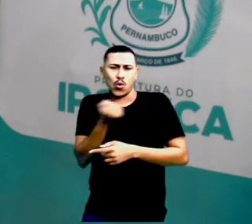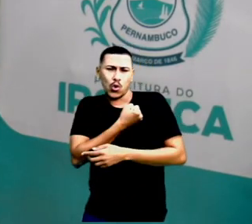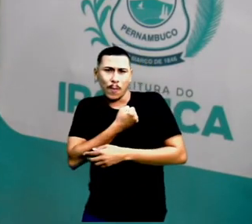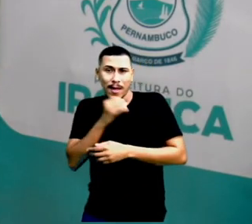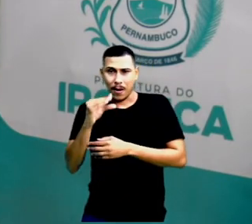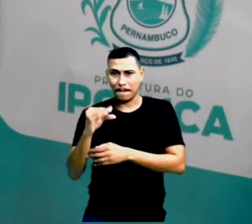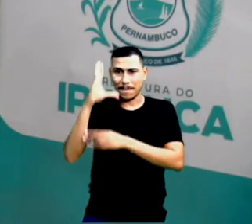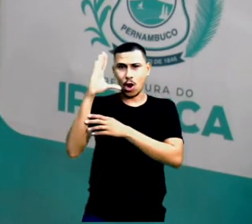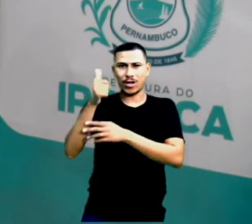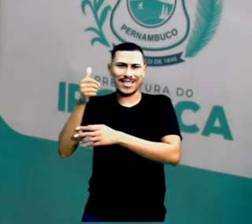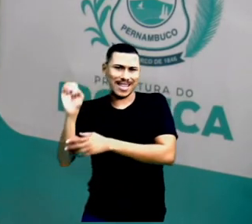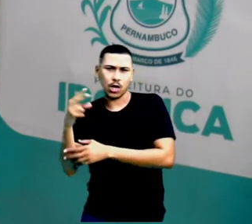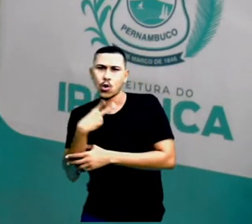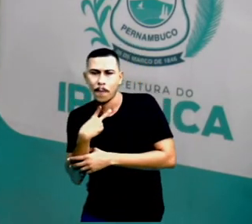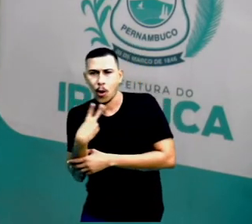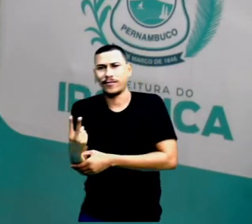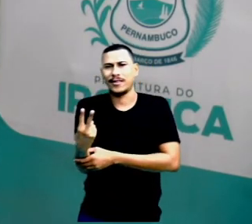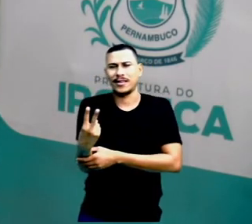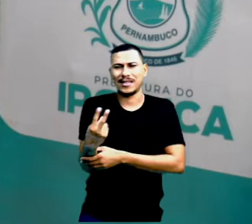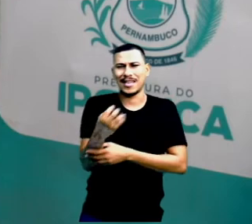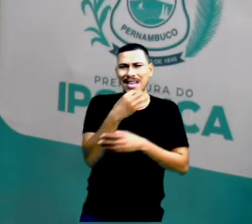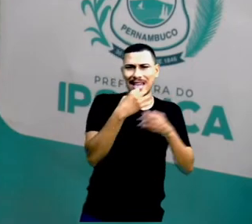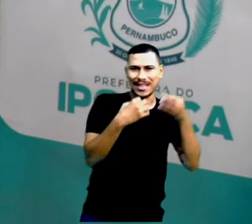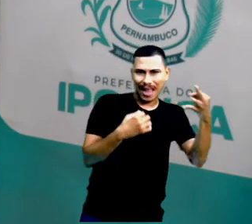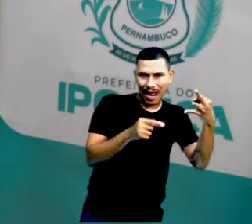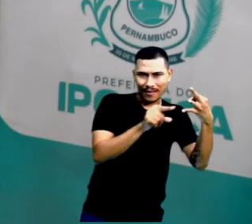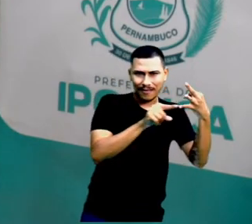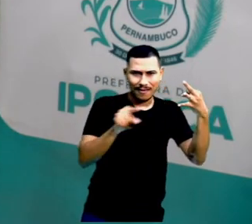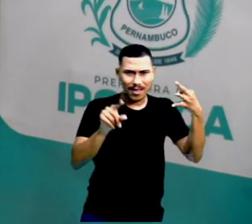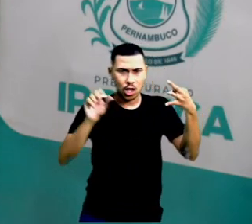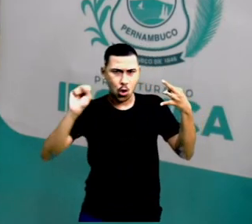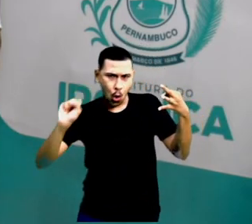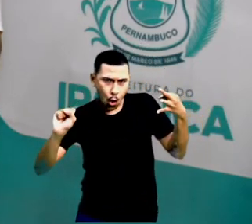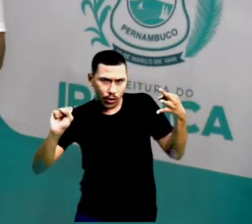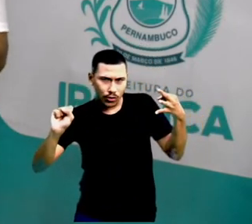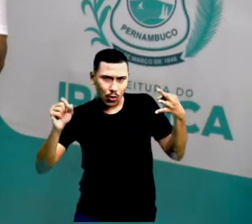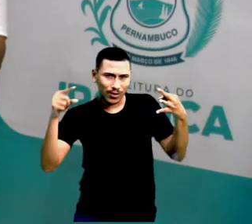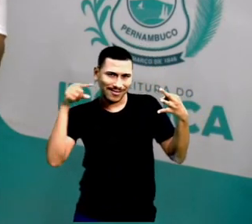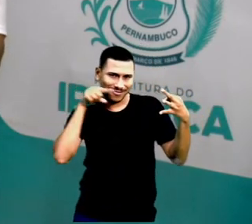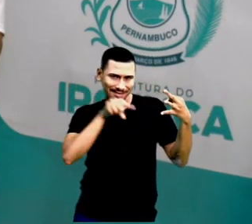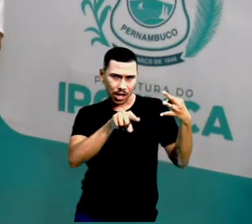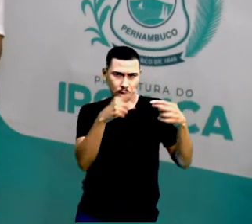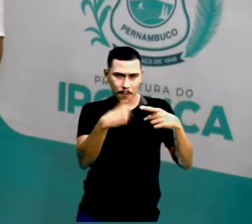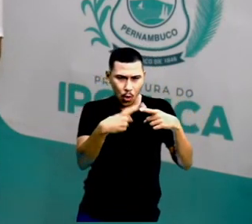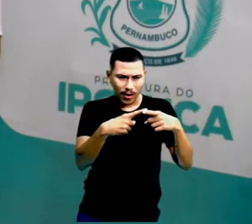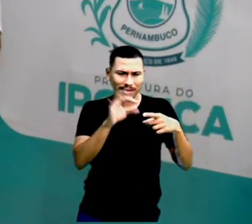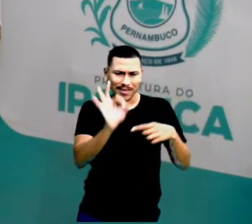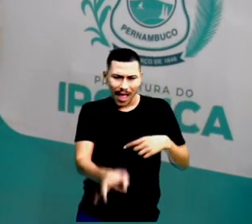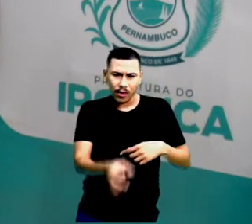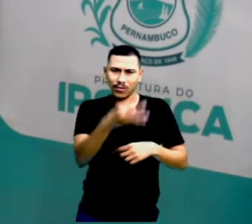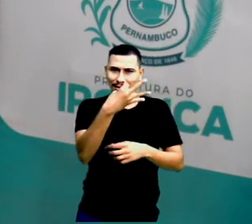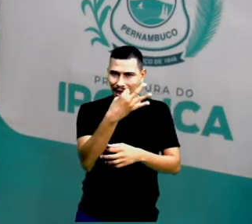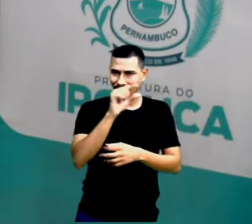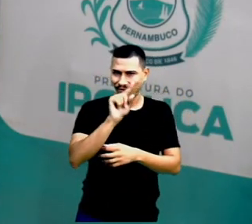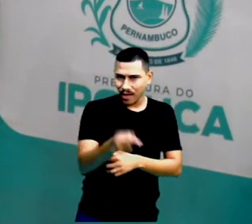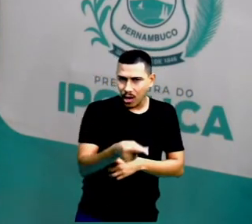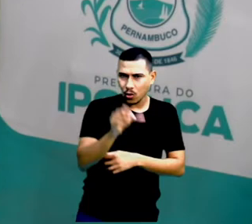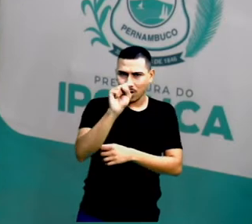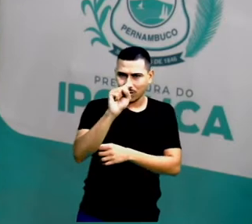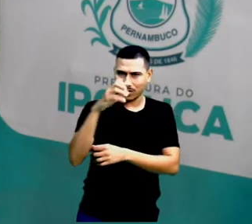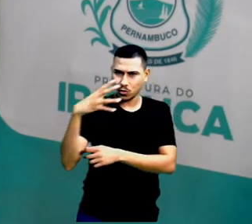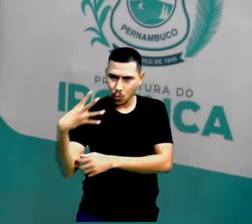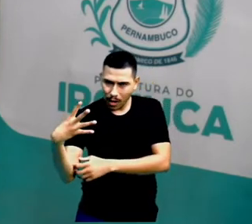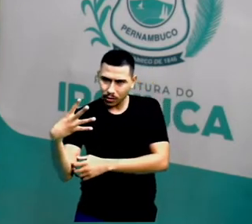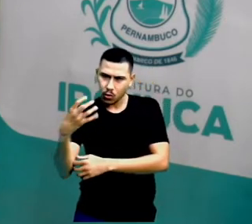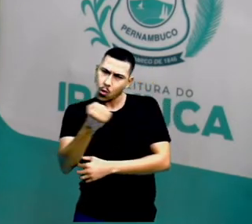vai parar tem compreendido entre 3 e 8 porque fica lá ficará 3,84 e esse